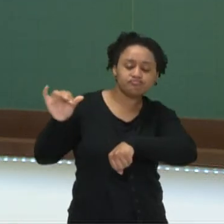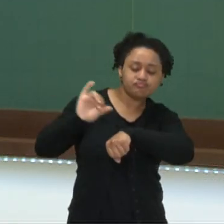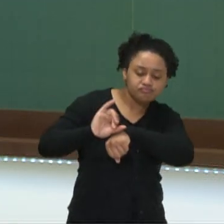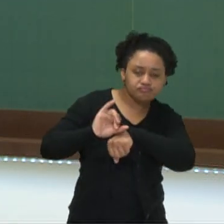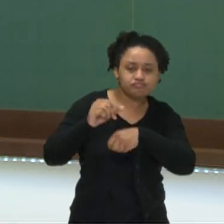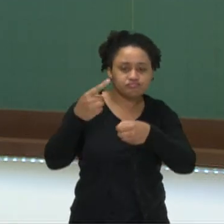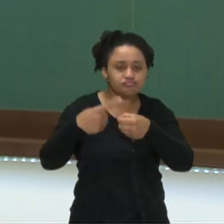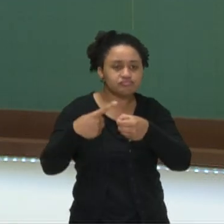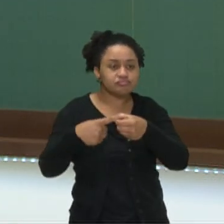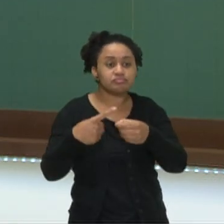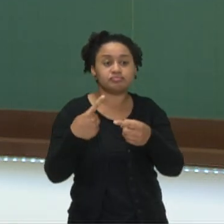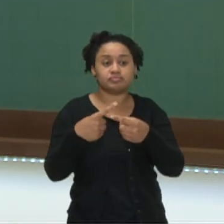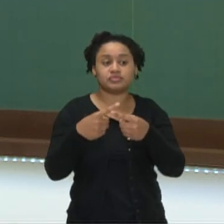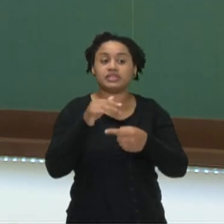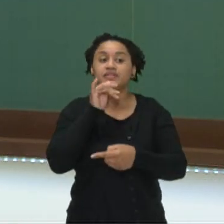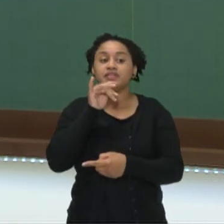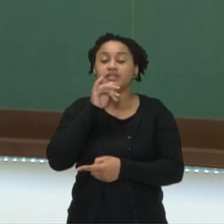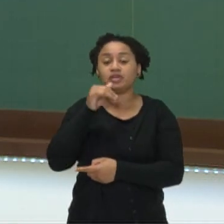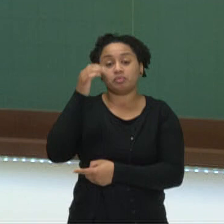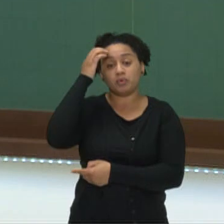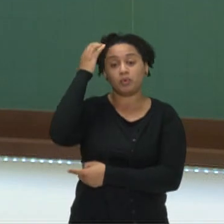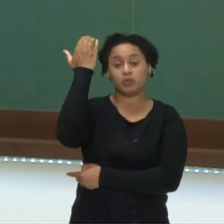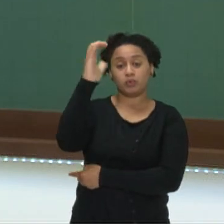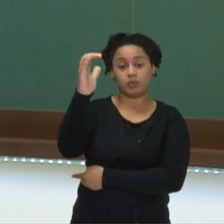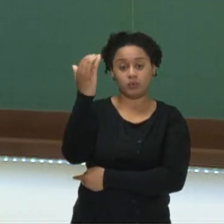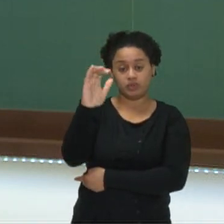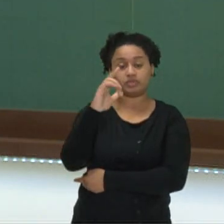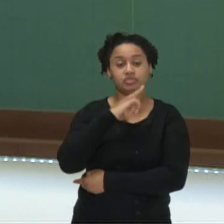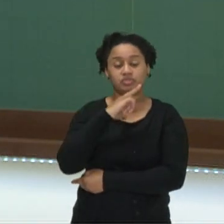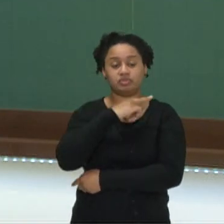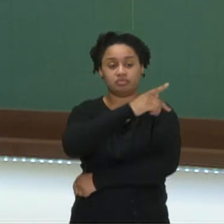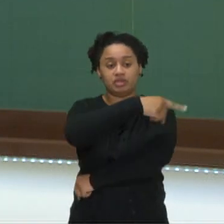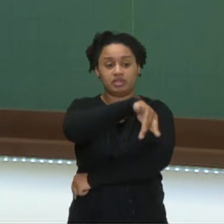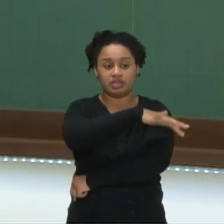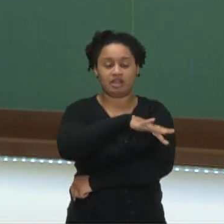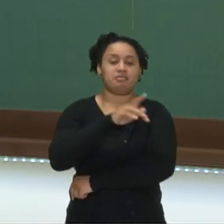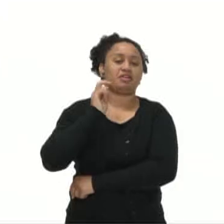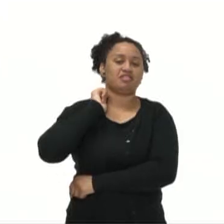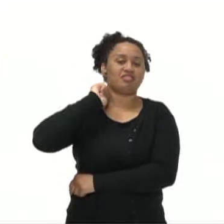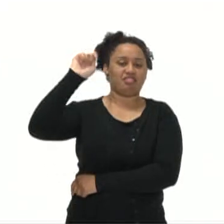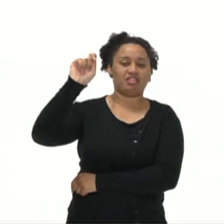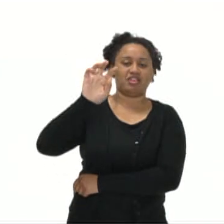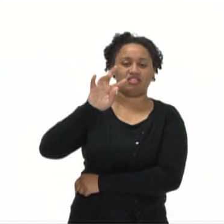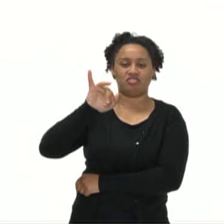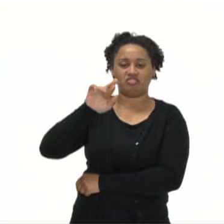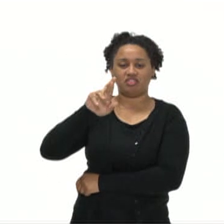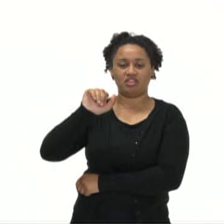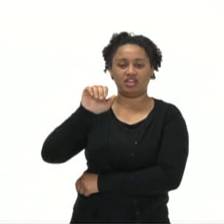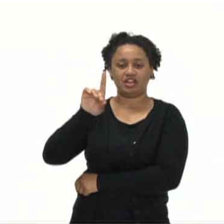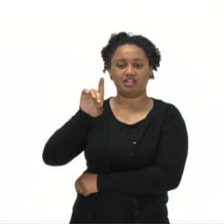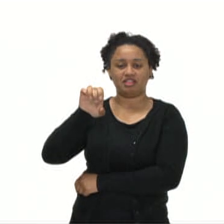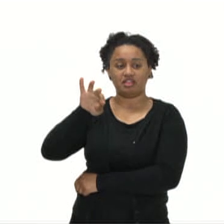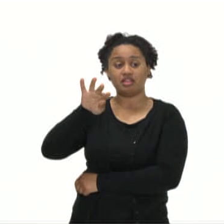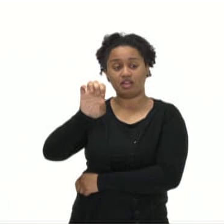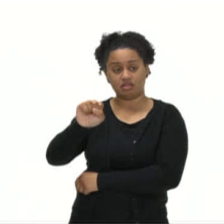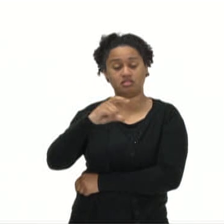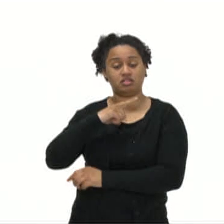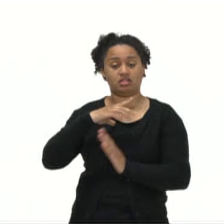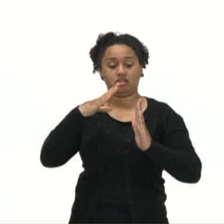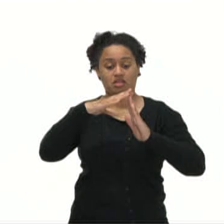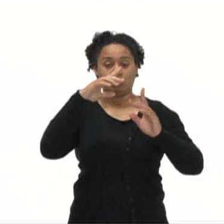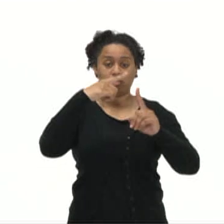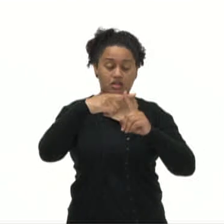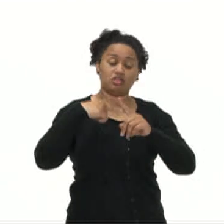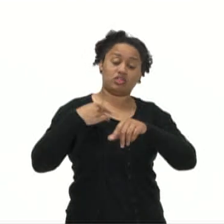da cidade. Por exemplo, Curitiba, a gente tem a Praça de Tiradentes, como a gente pode ver aqui, né? Com uma igreja no